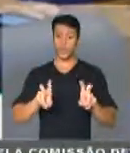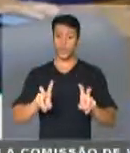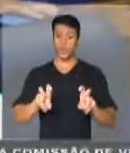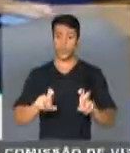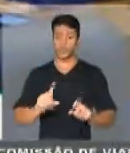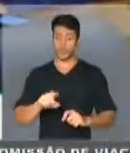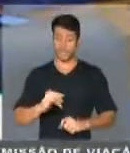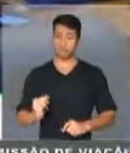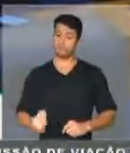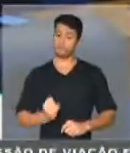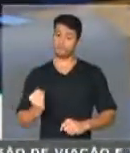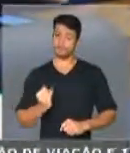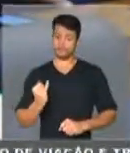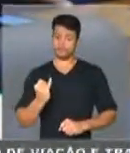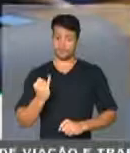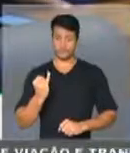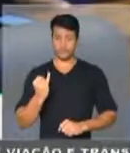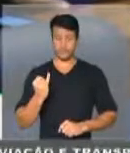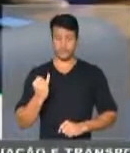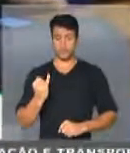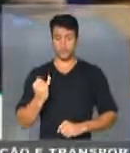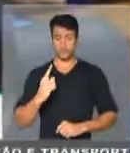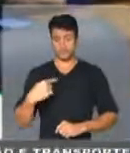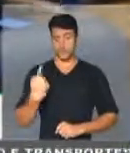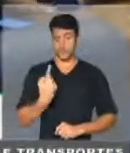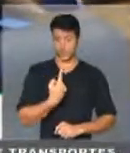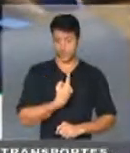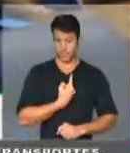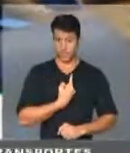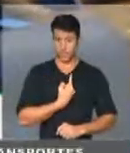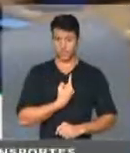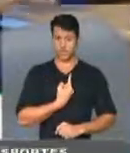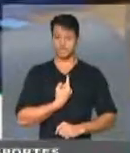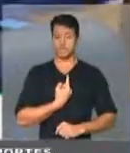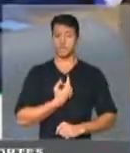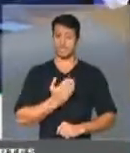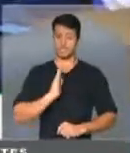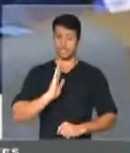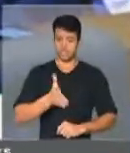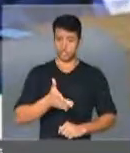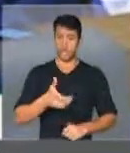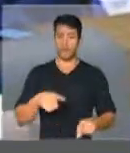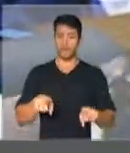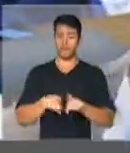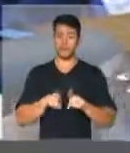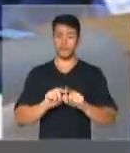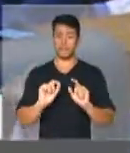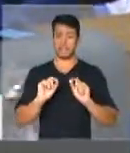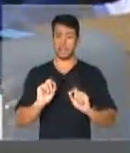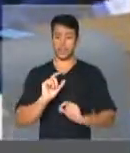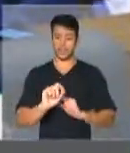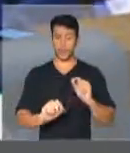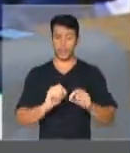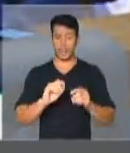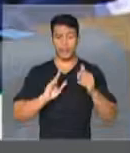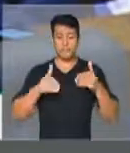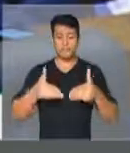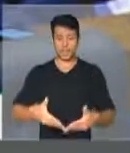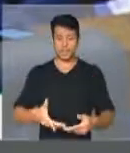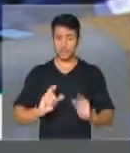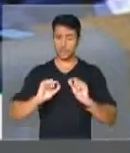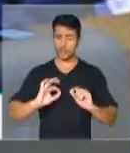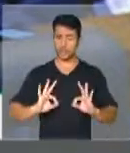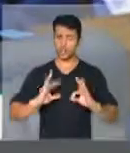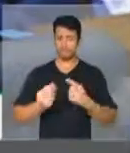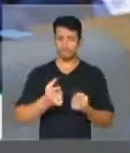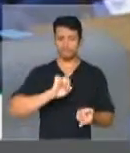ela é de grande relevância e nós participamos aqui de toda a articulação